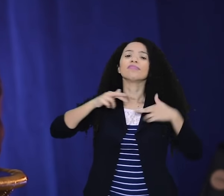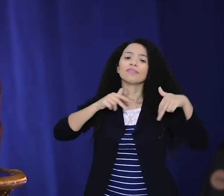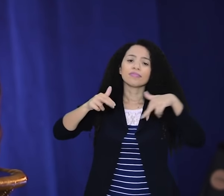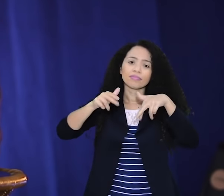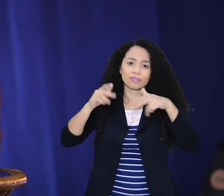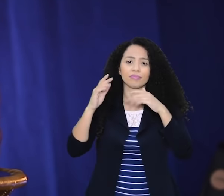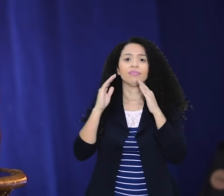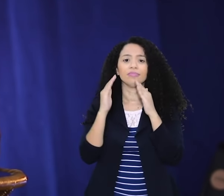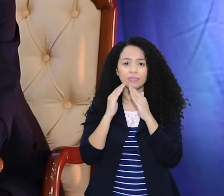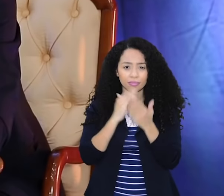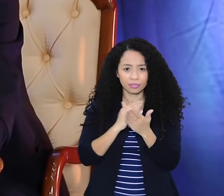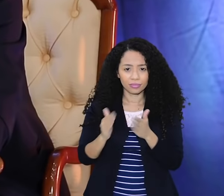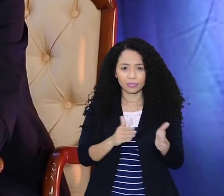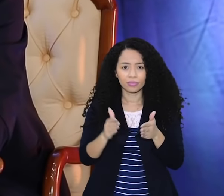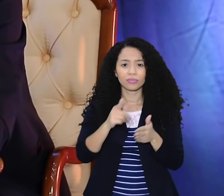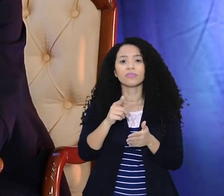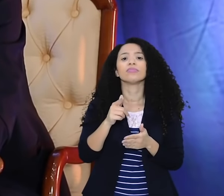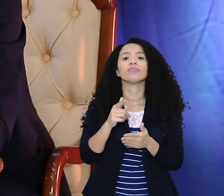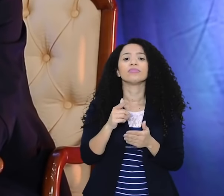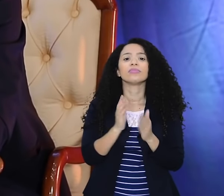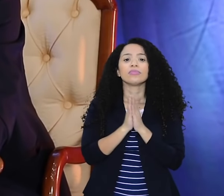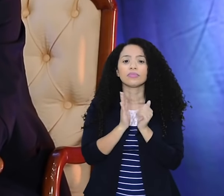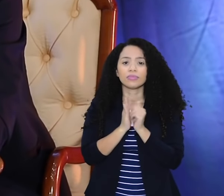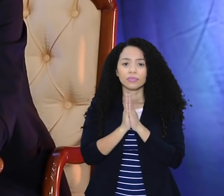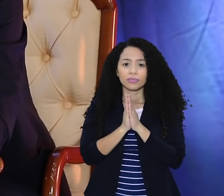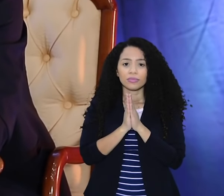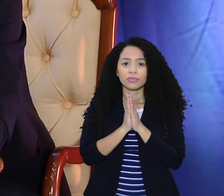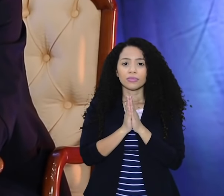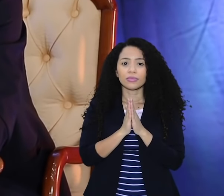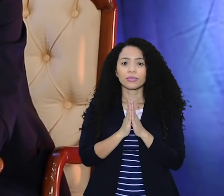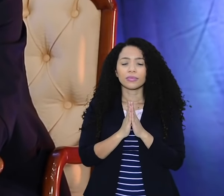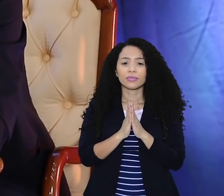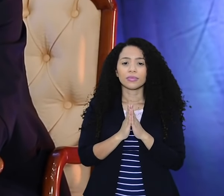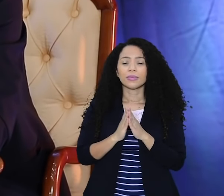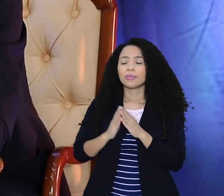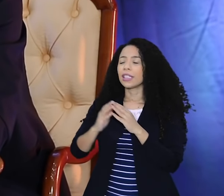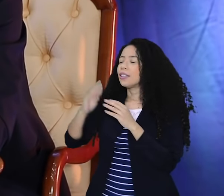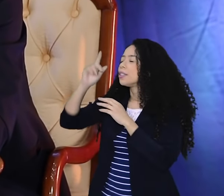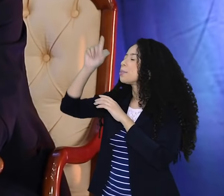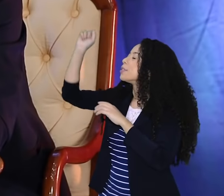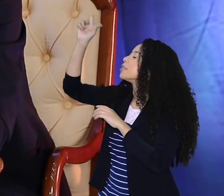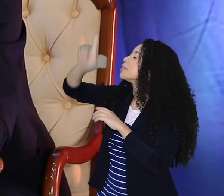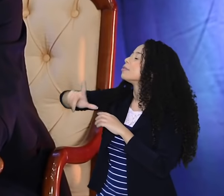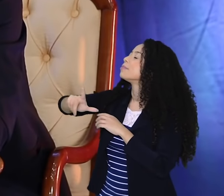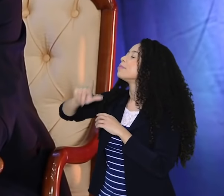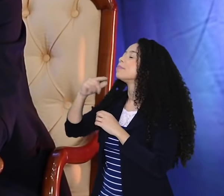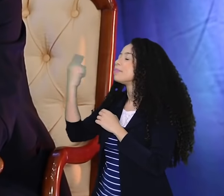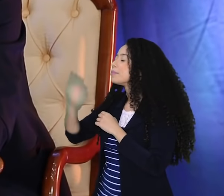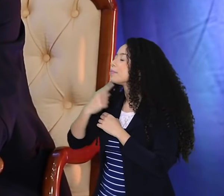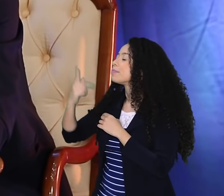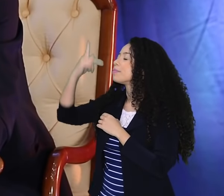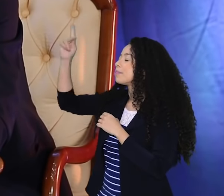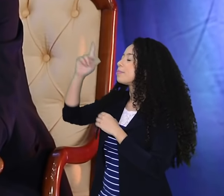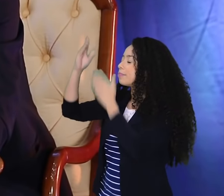a sua cabeça e ore junto comigo. Amado Deus, nós estamos na Tua presença. Nós entregamos a